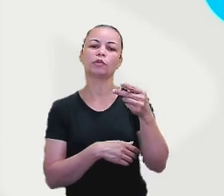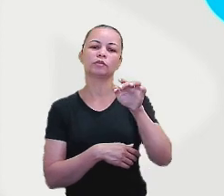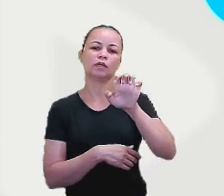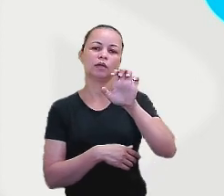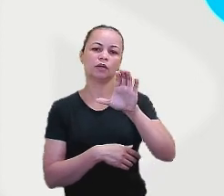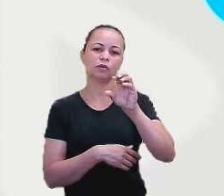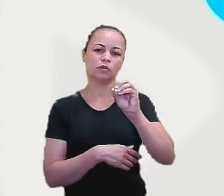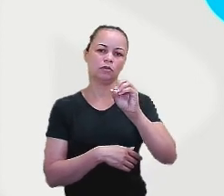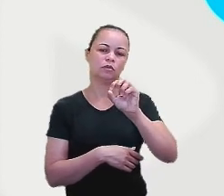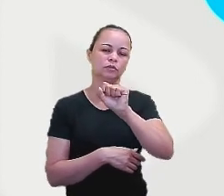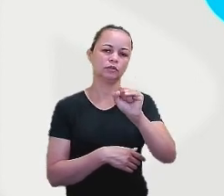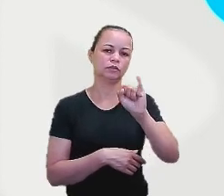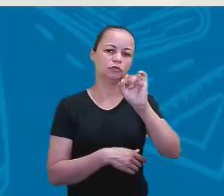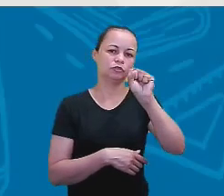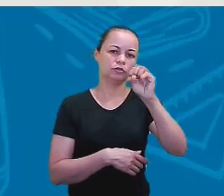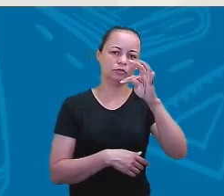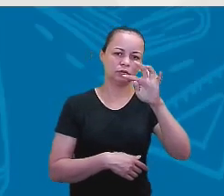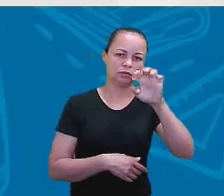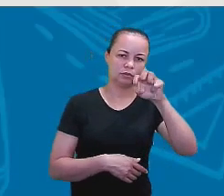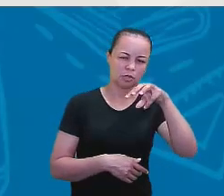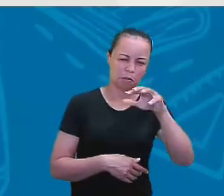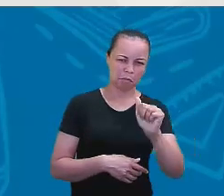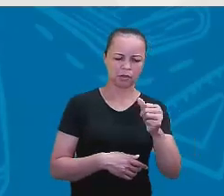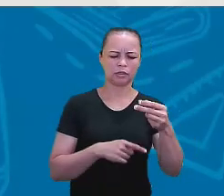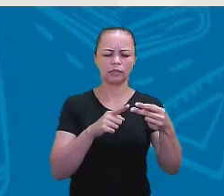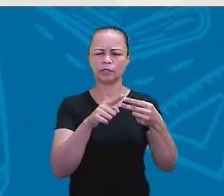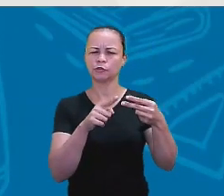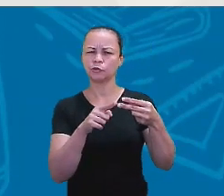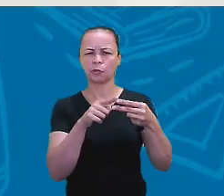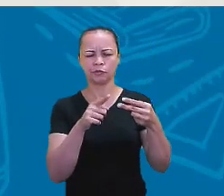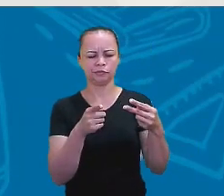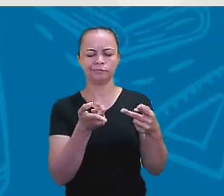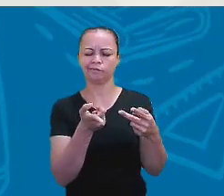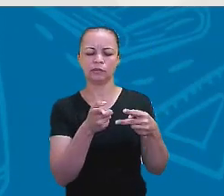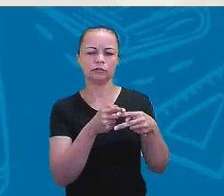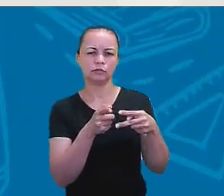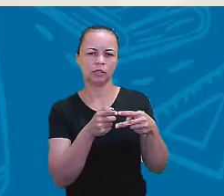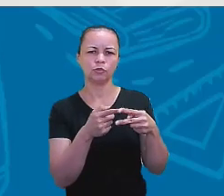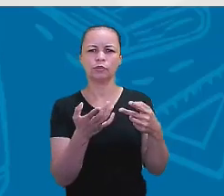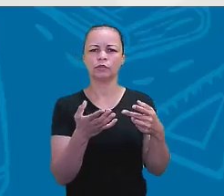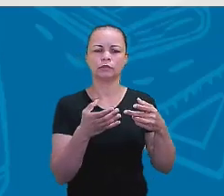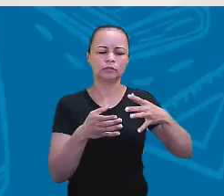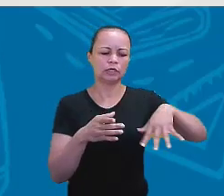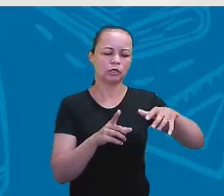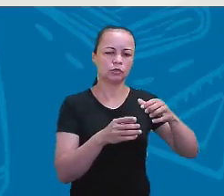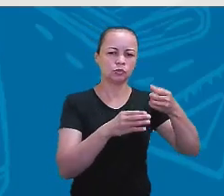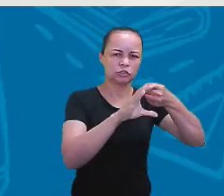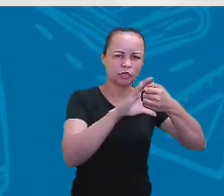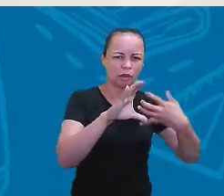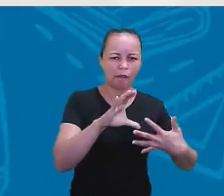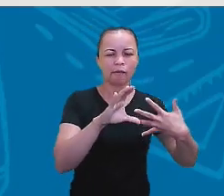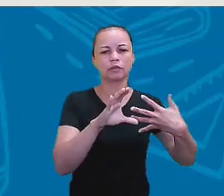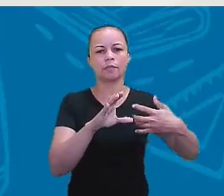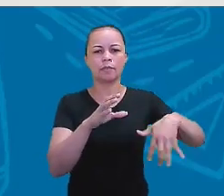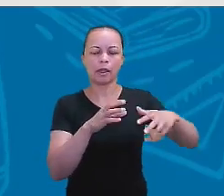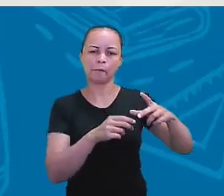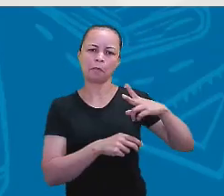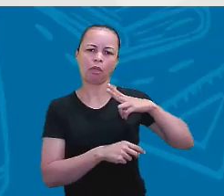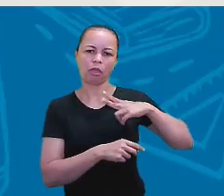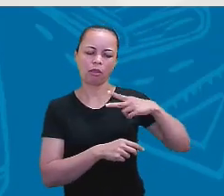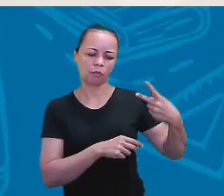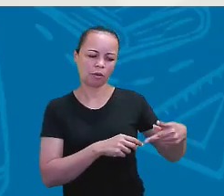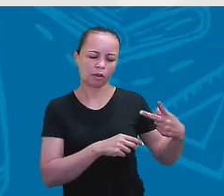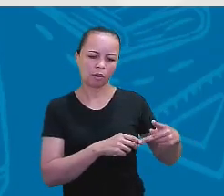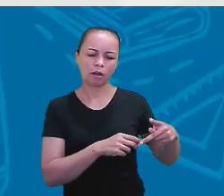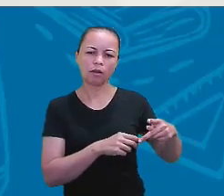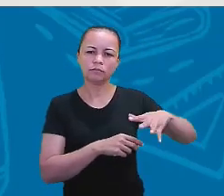vizinhos. Então, tem dois ecossistemas. Imagina que tem um ecossistema, que ele tem suas características bem particulares. Vai ter uma região